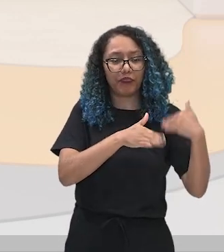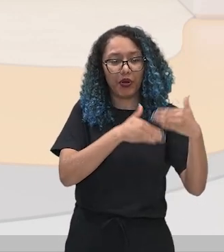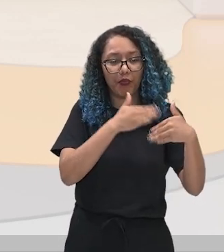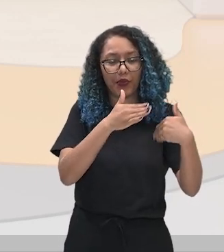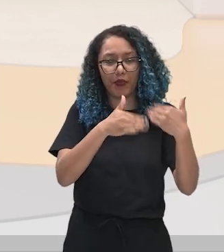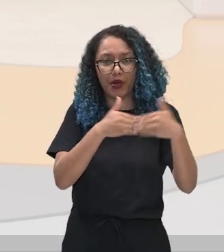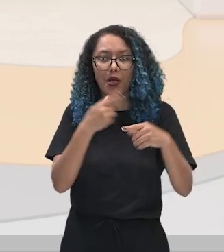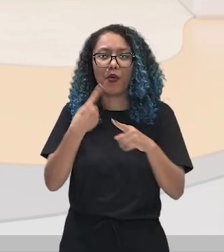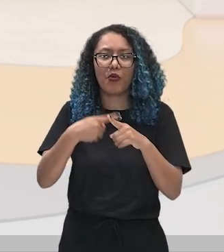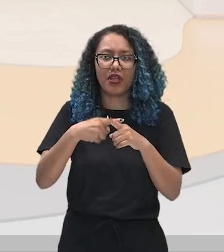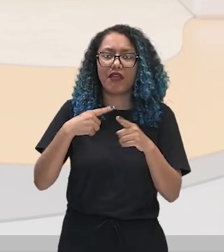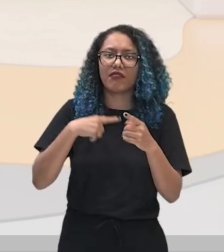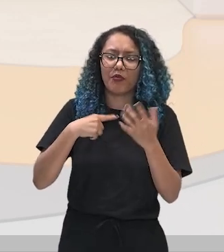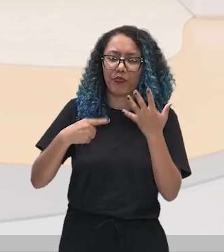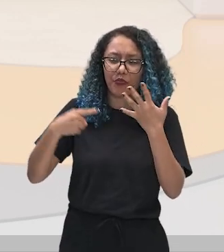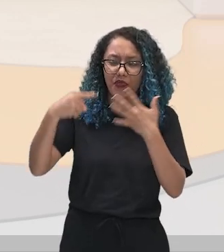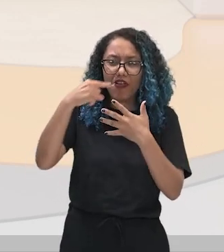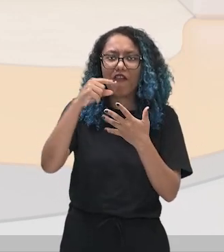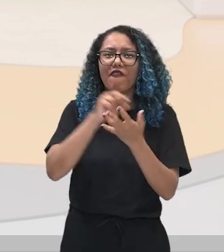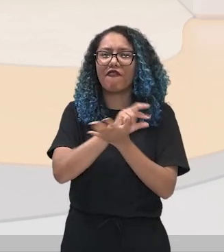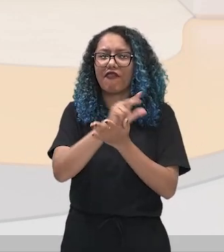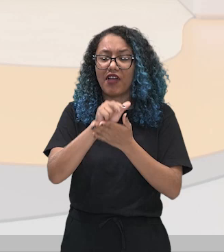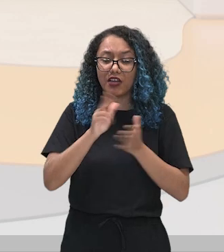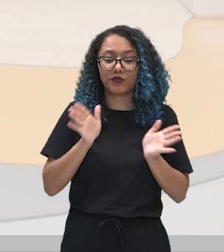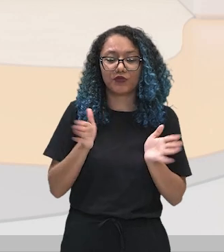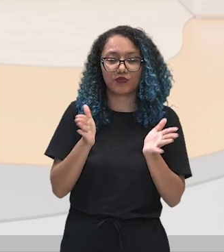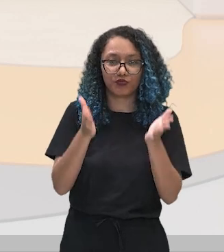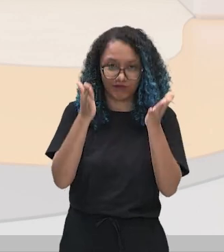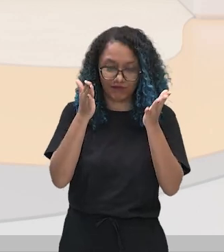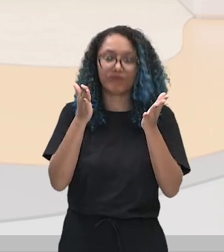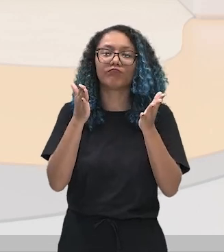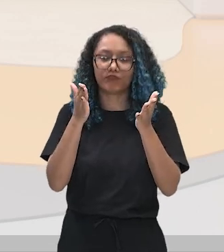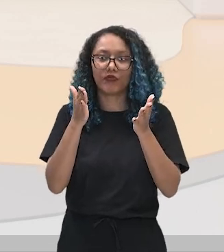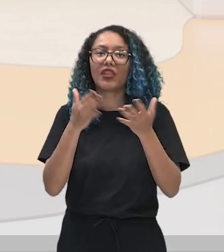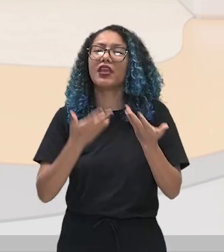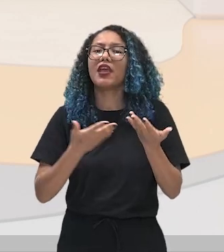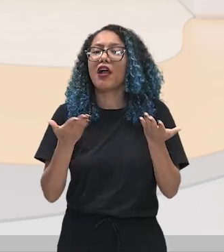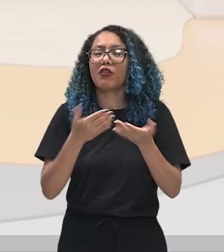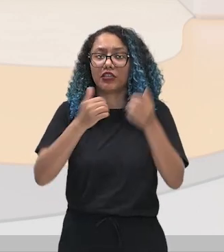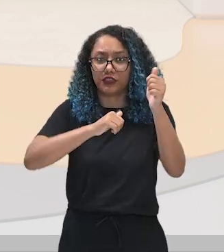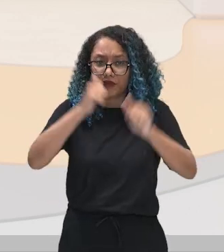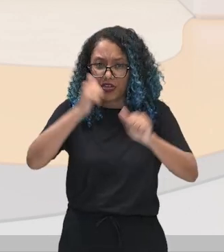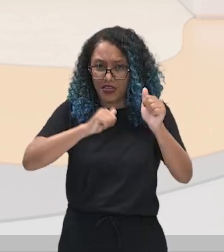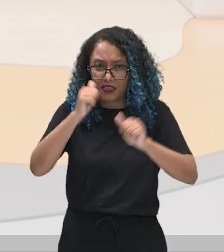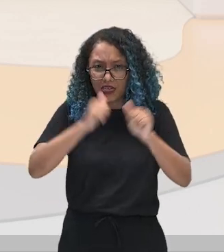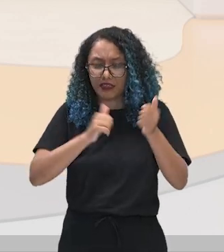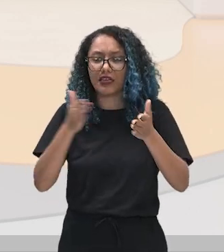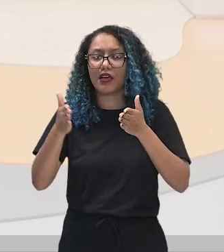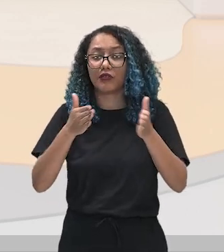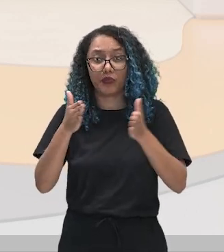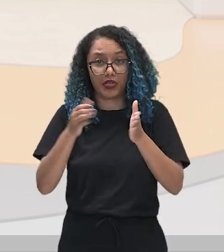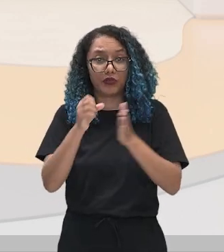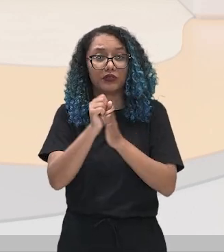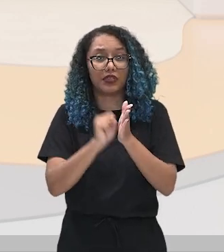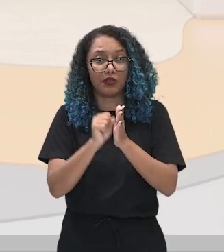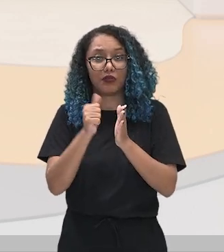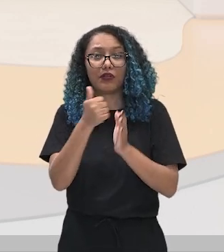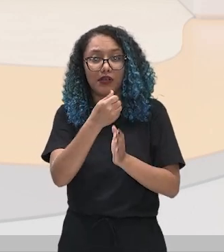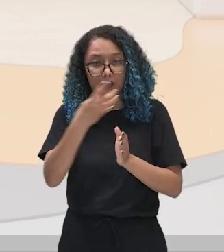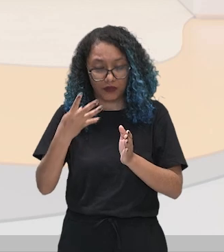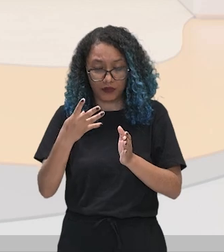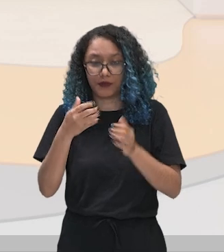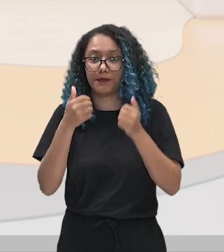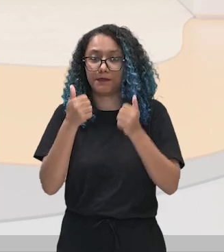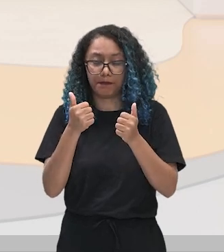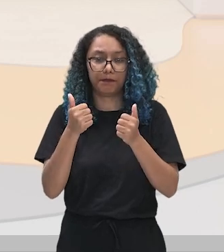que acabaram colaborando para a consolidação delas, e a gente vai analisá-las ali durante o período do século XIV, tá?